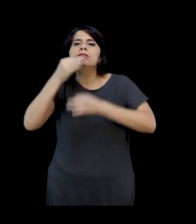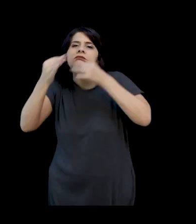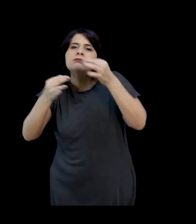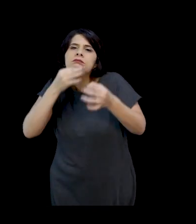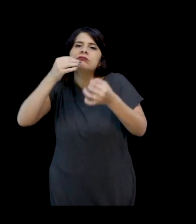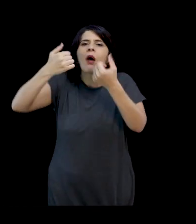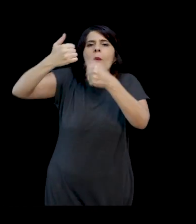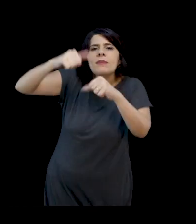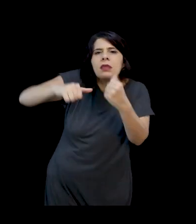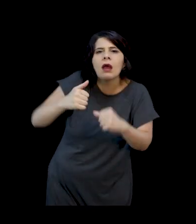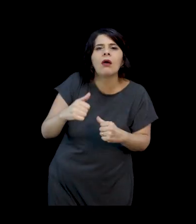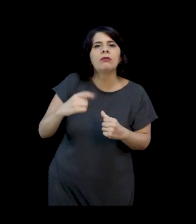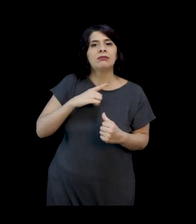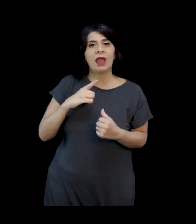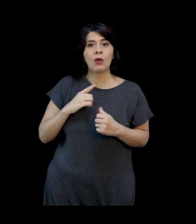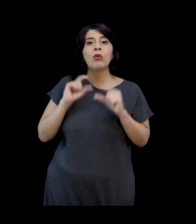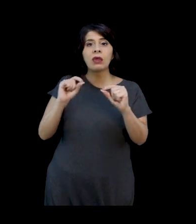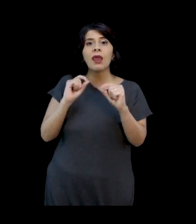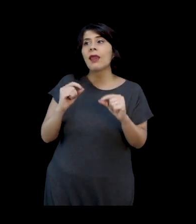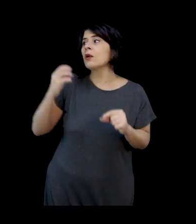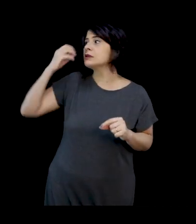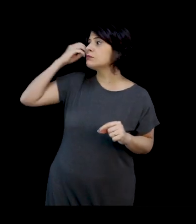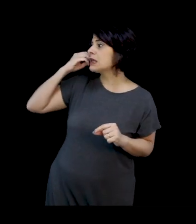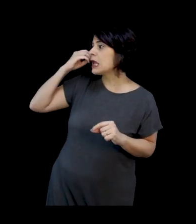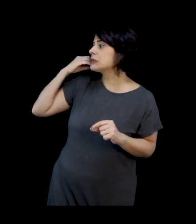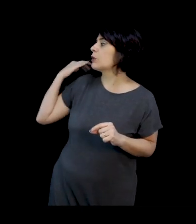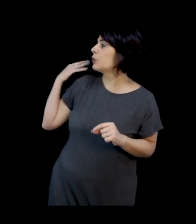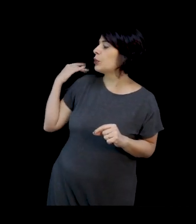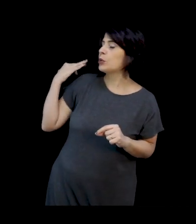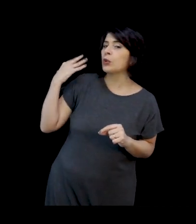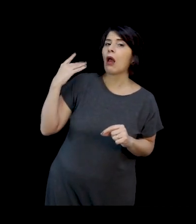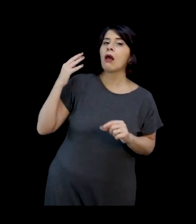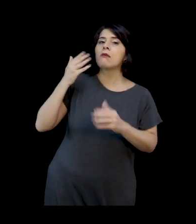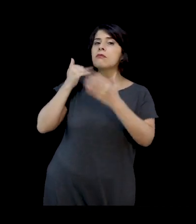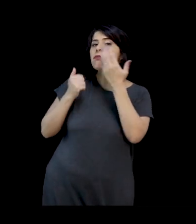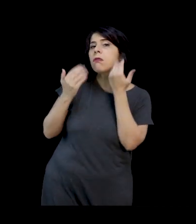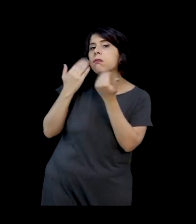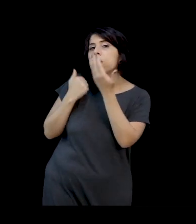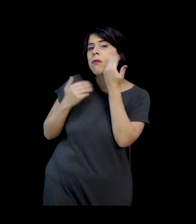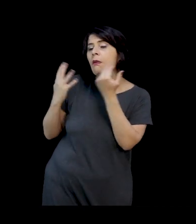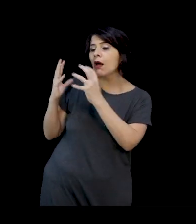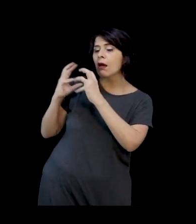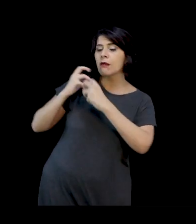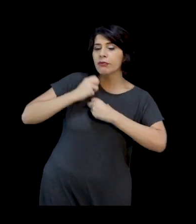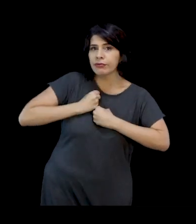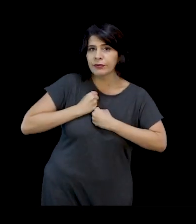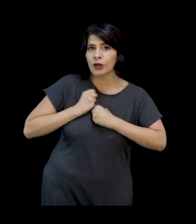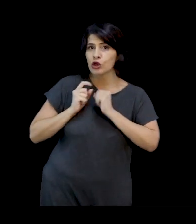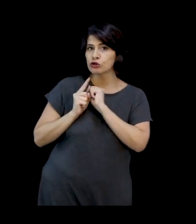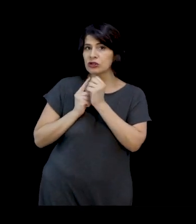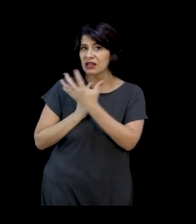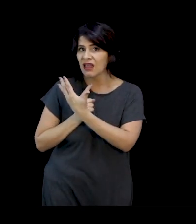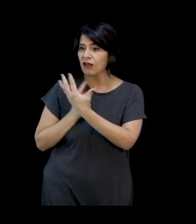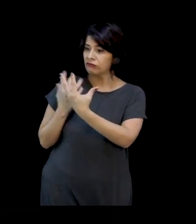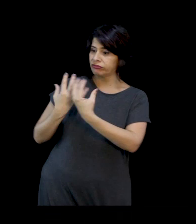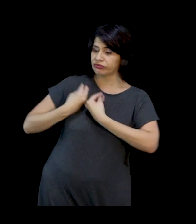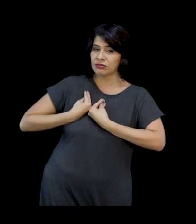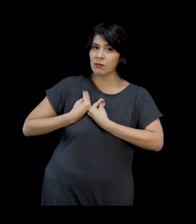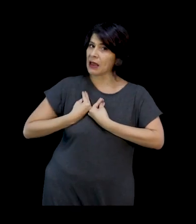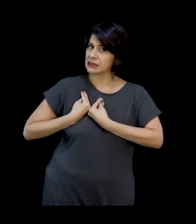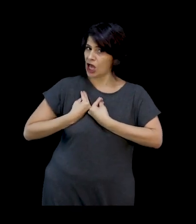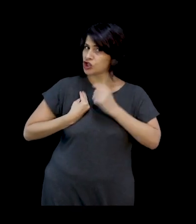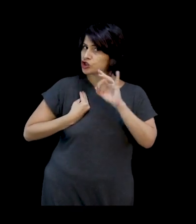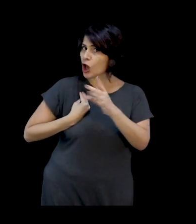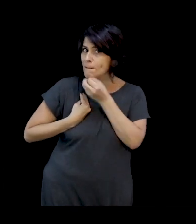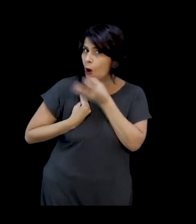um movimento de exteriorização de algo que é cultivado interiormente e se torna cultivado socialmente, mas não é